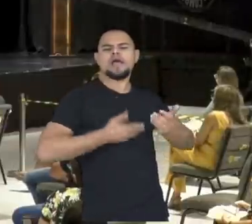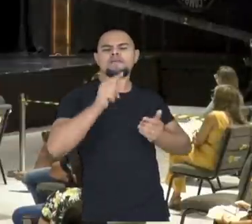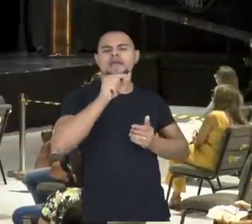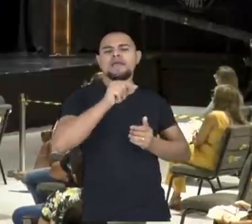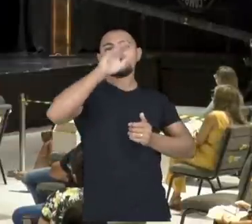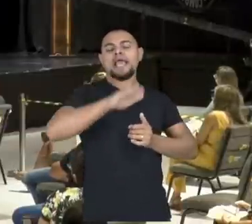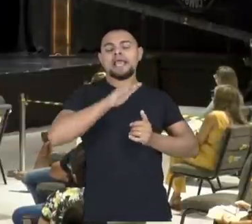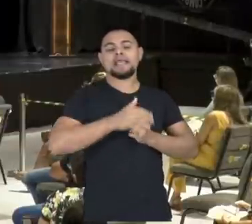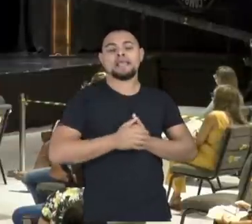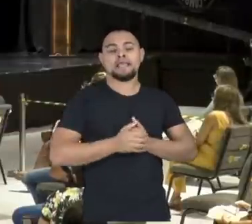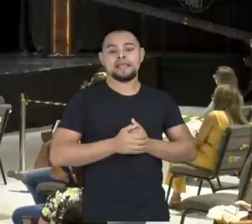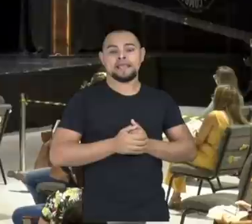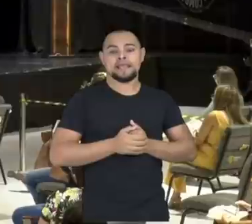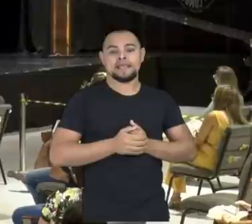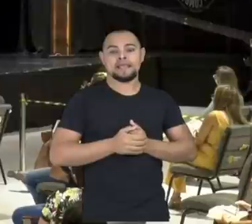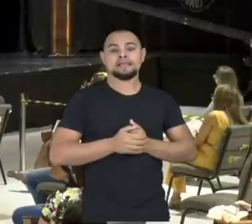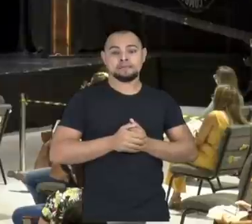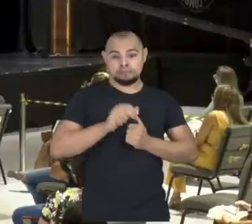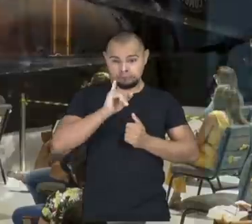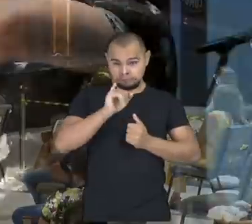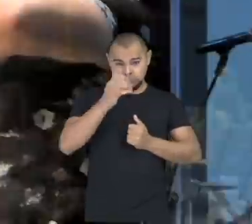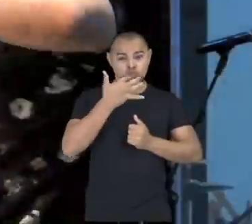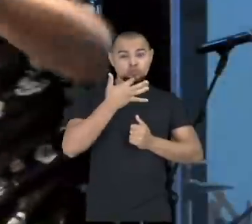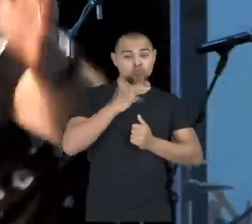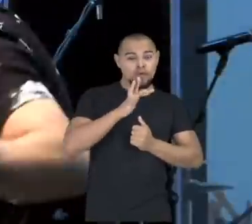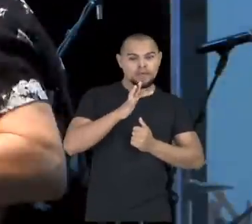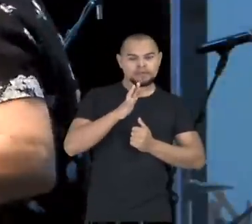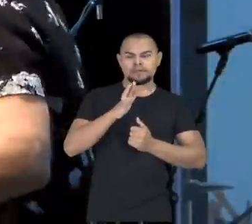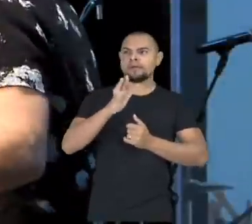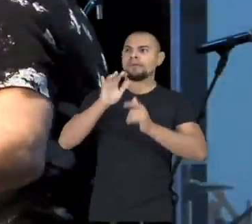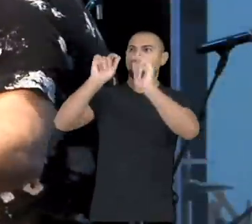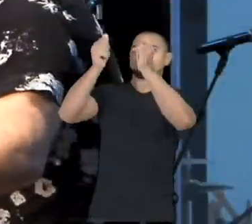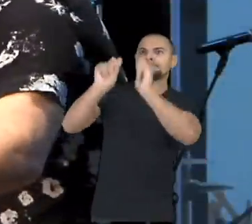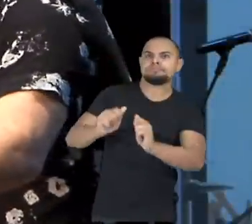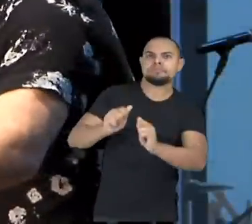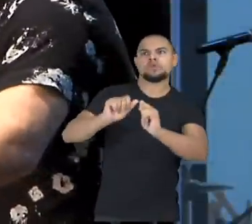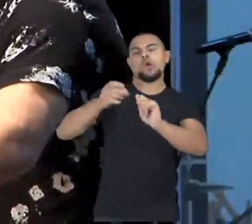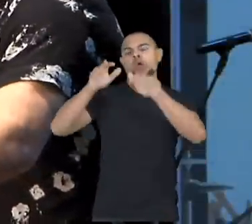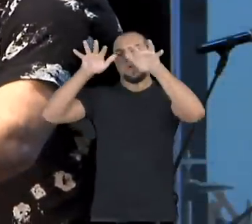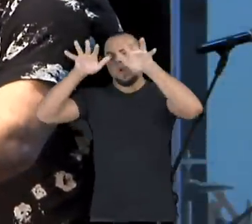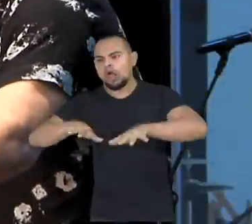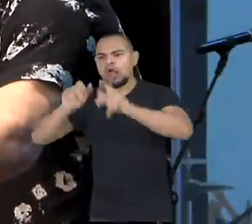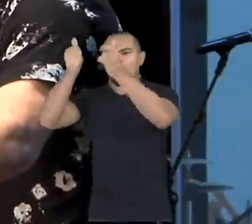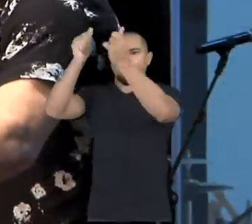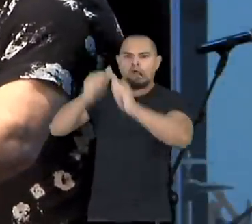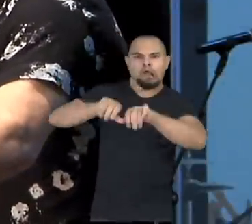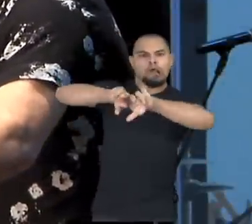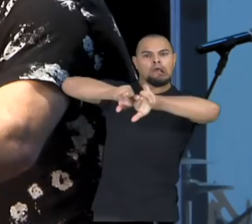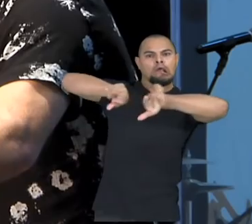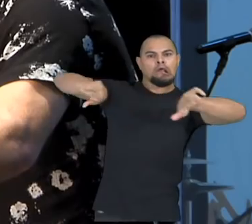vai cair, gente, em politeísmos ou vai cair em idolatrias.